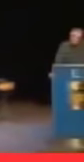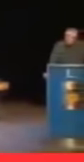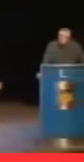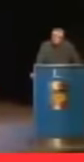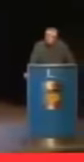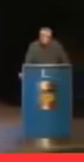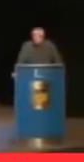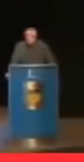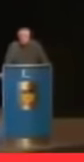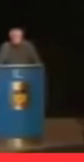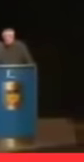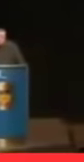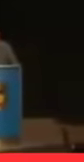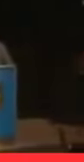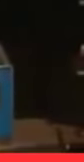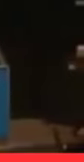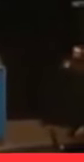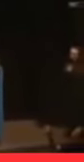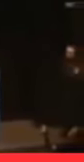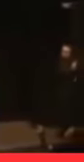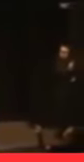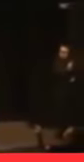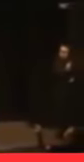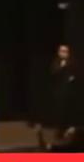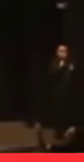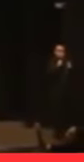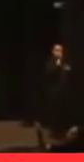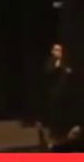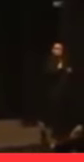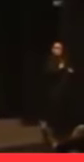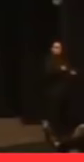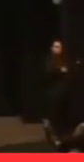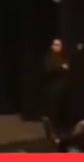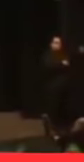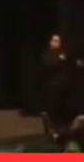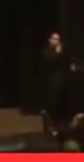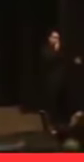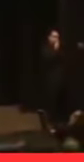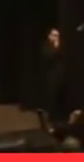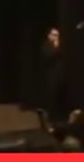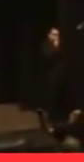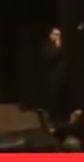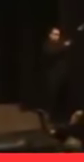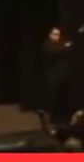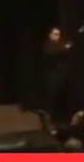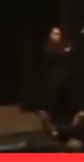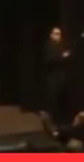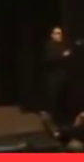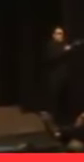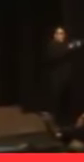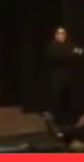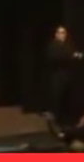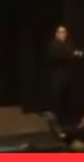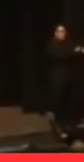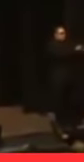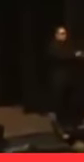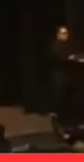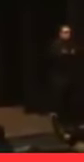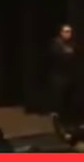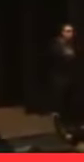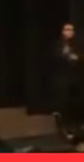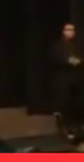errou e não parou Hitler no momento certo? Quando a humanidade errou e não